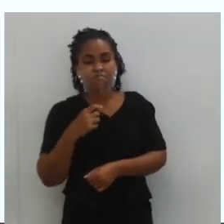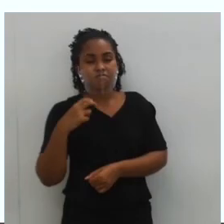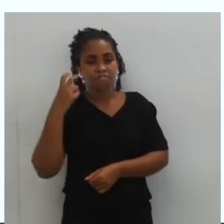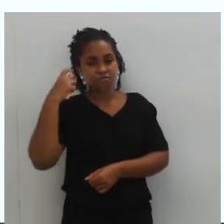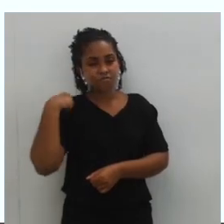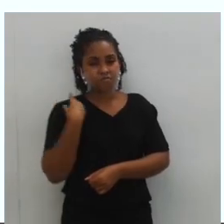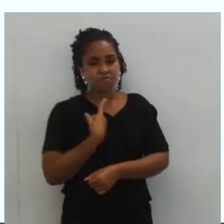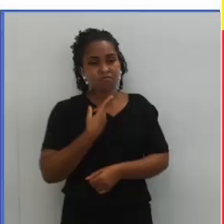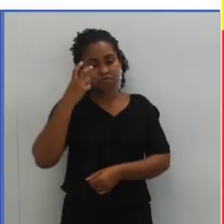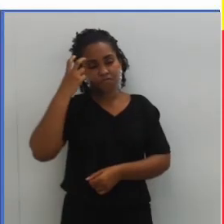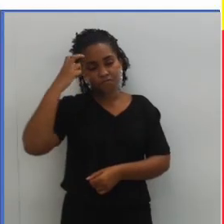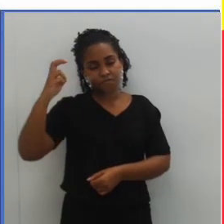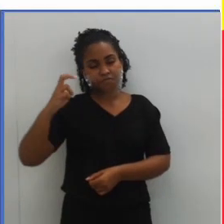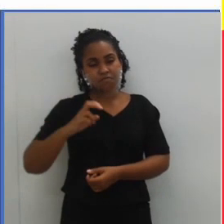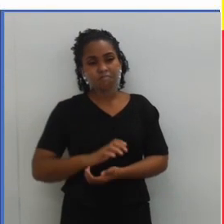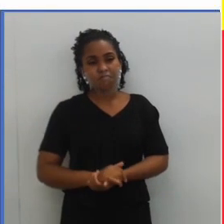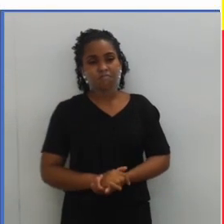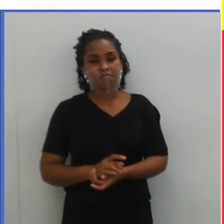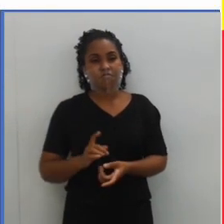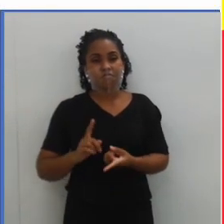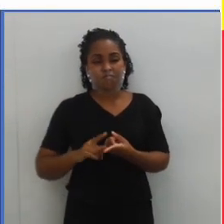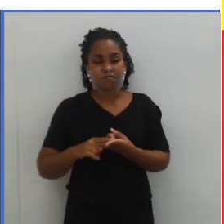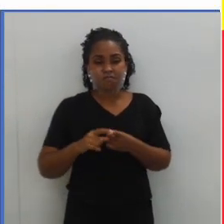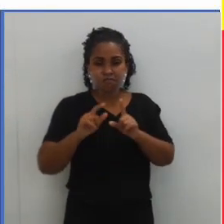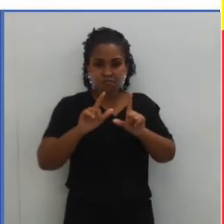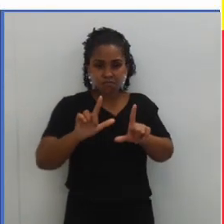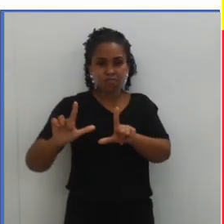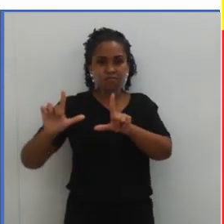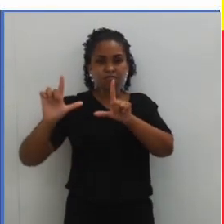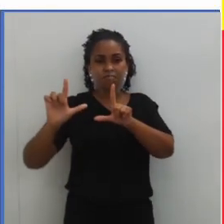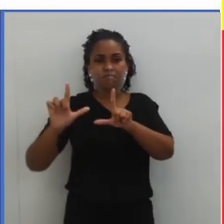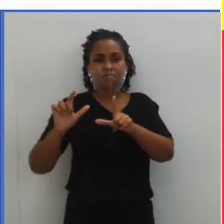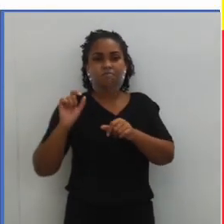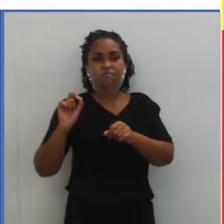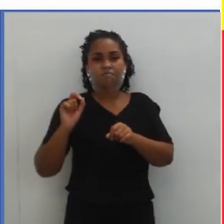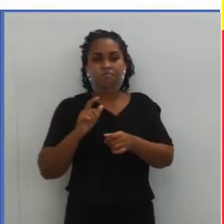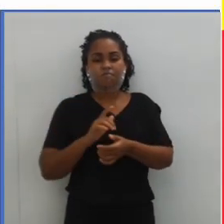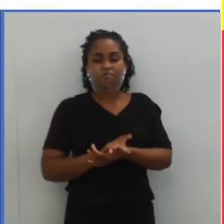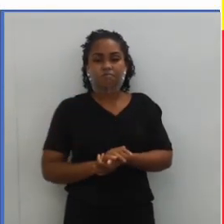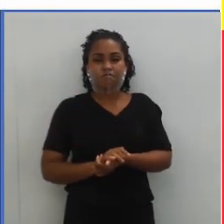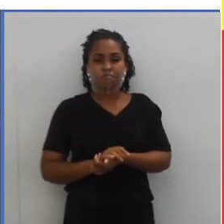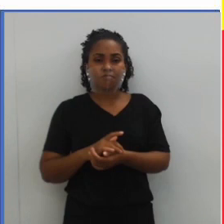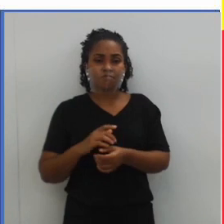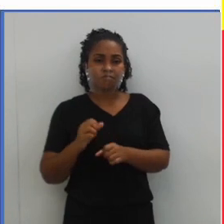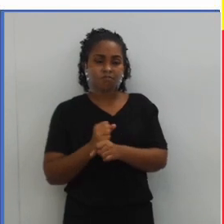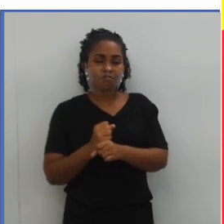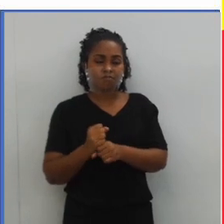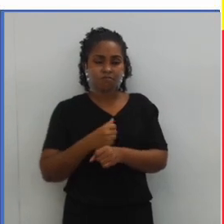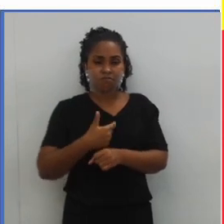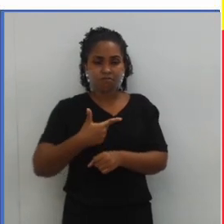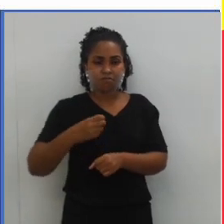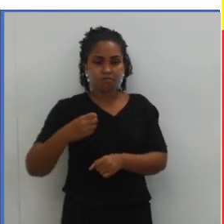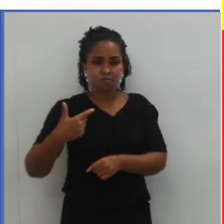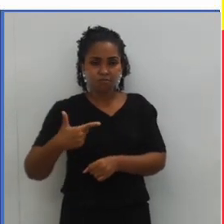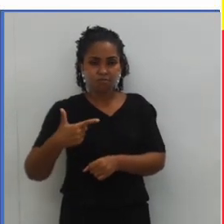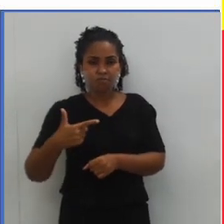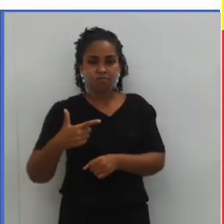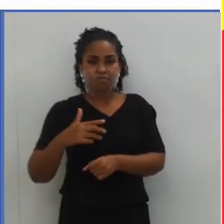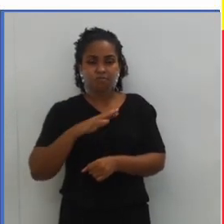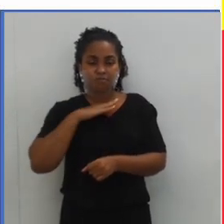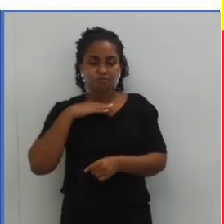nossa cultura. Ainda merecem destaque Amarelo Manga, de 2002, né, e Febre do Rato,